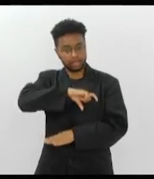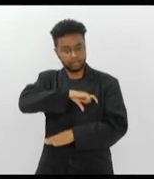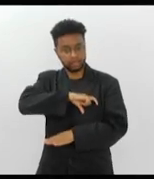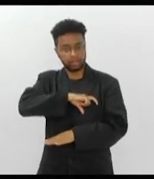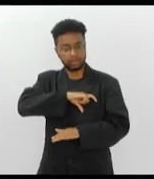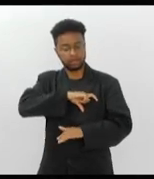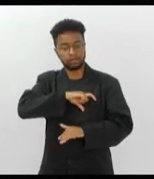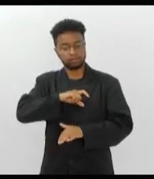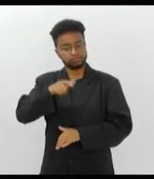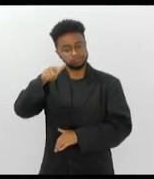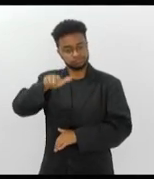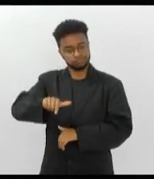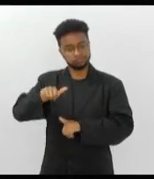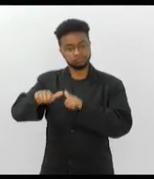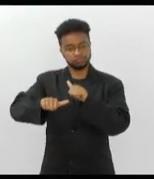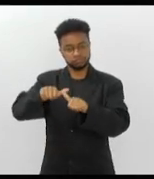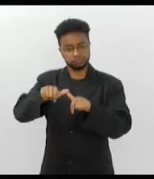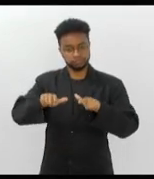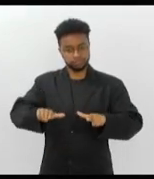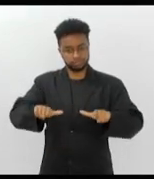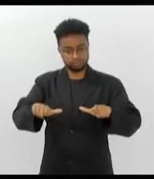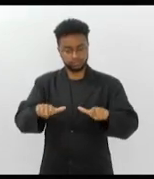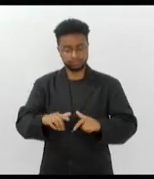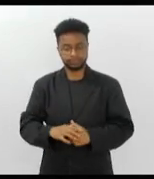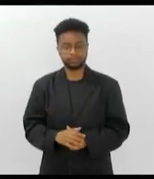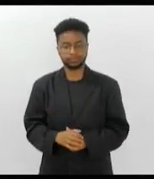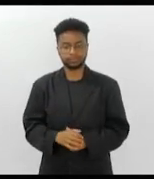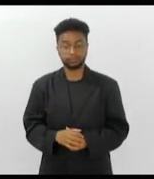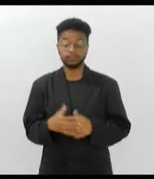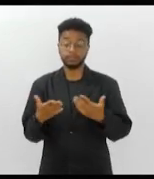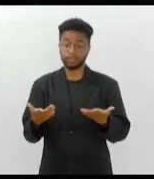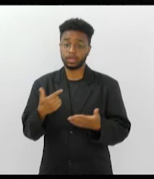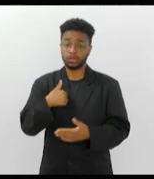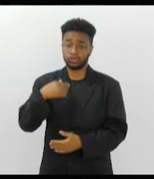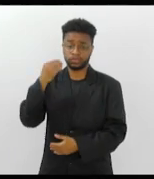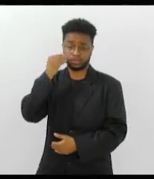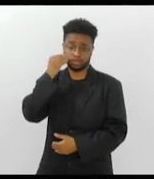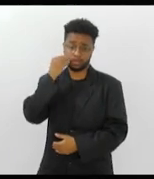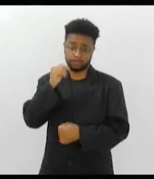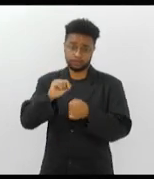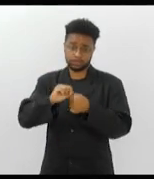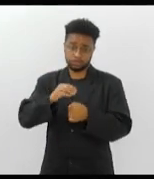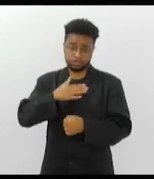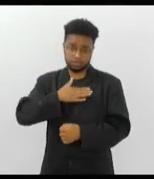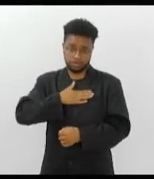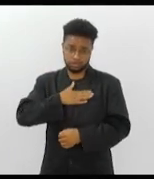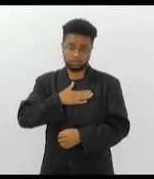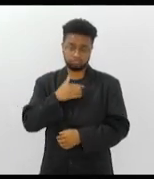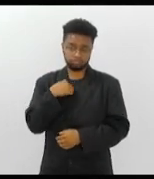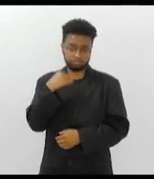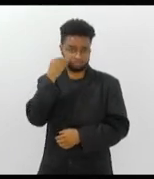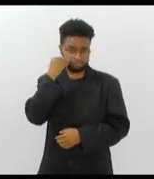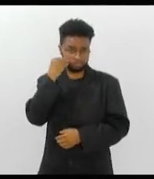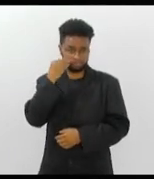de habilitação. Fui renovar a minha, senhor presidente.